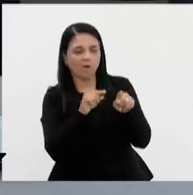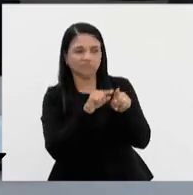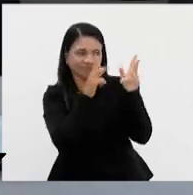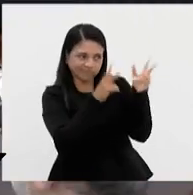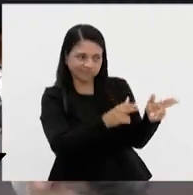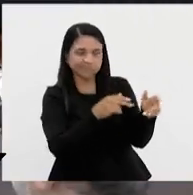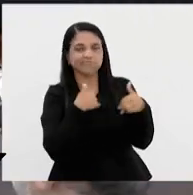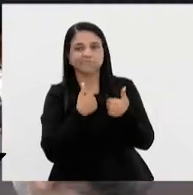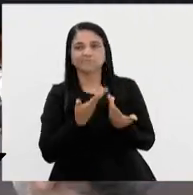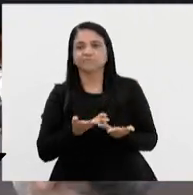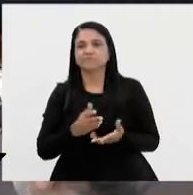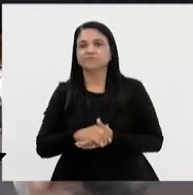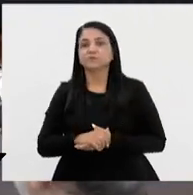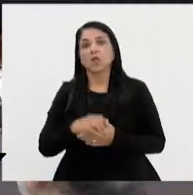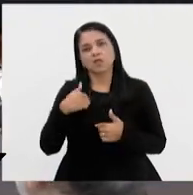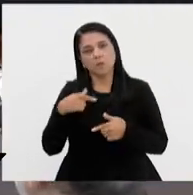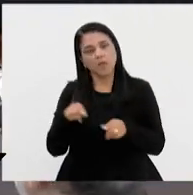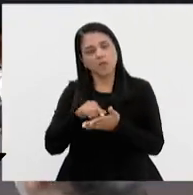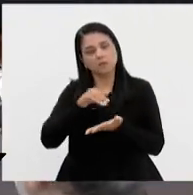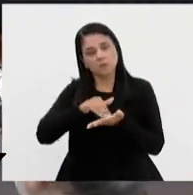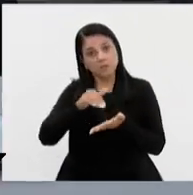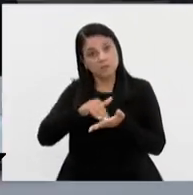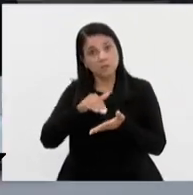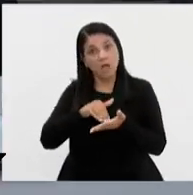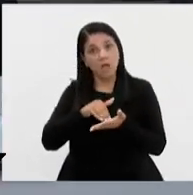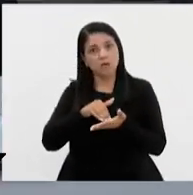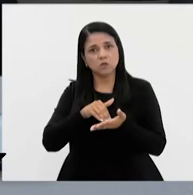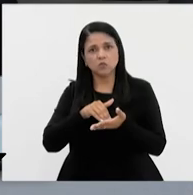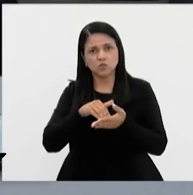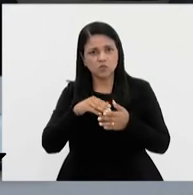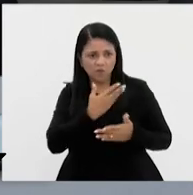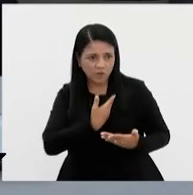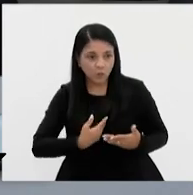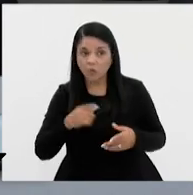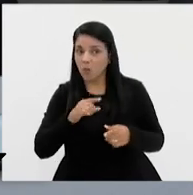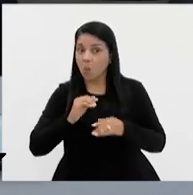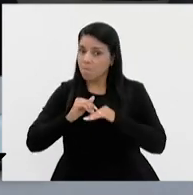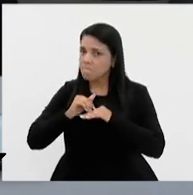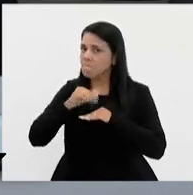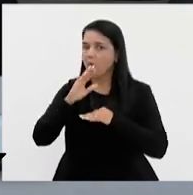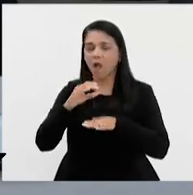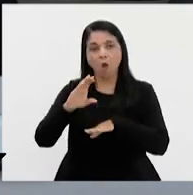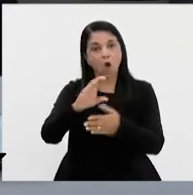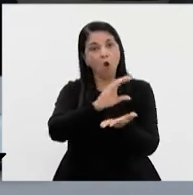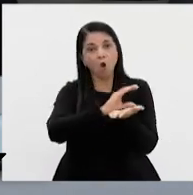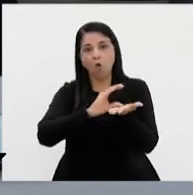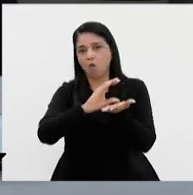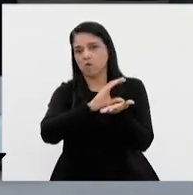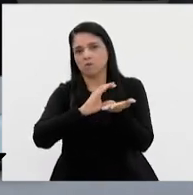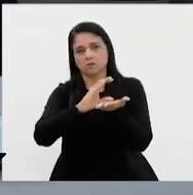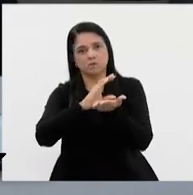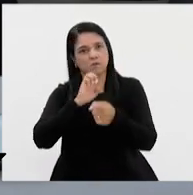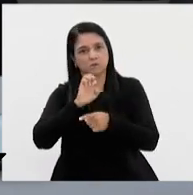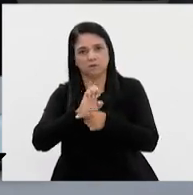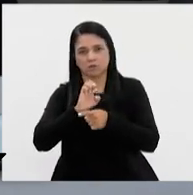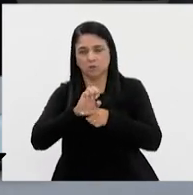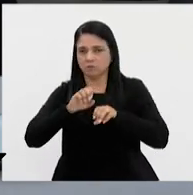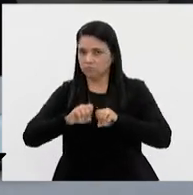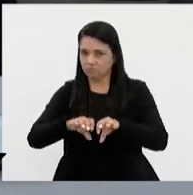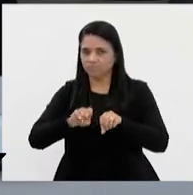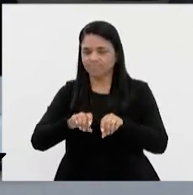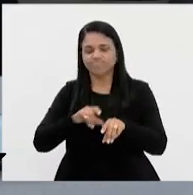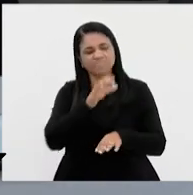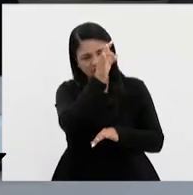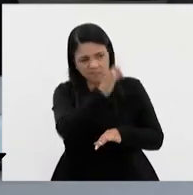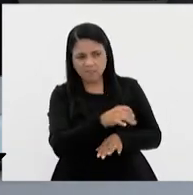próprio secretário e governador, né? Não, não é o Conselho. Mais do que o Conselho. Não, tem que o Conselho, tem que passar pelo Conselho. O Luiz Paulo está certíssimo. O